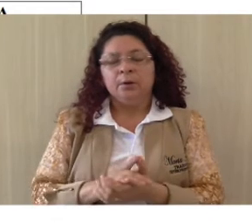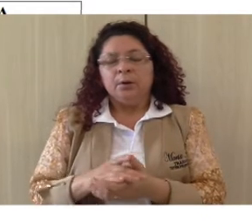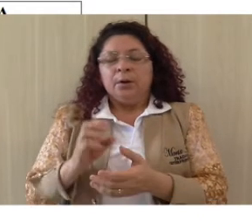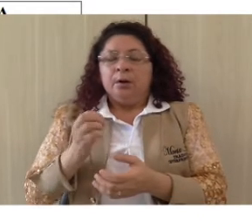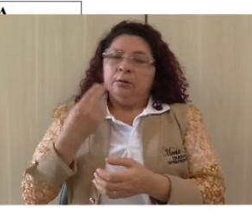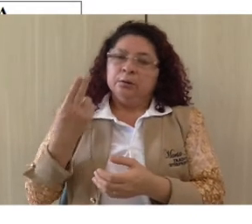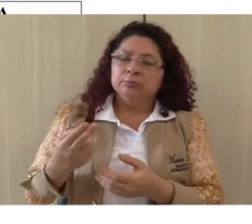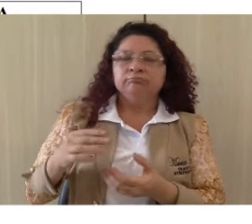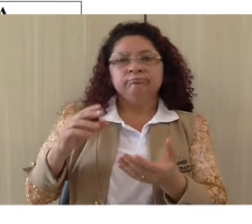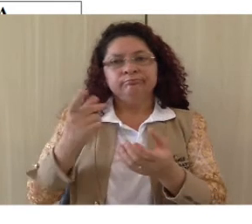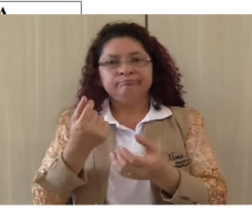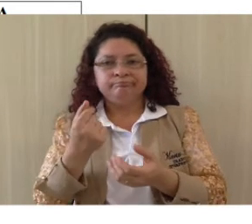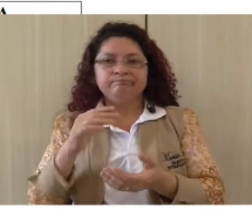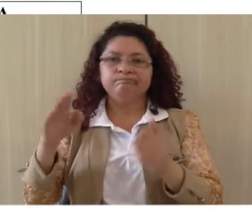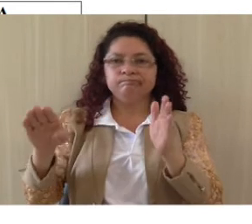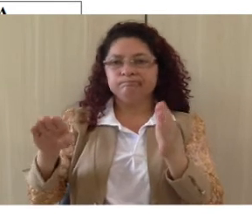integral ou parcial.